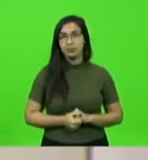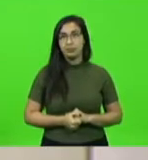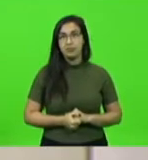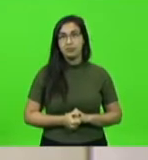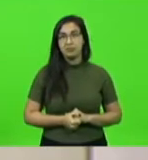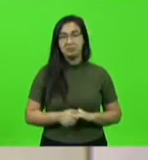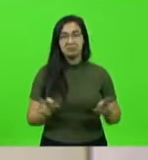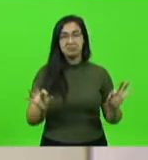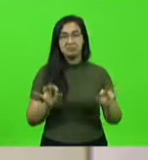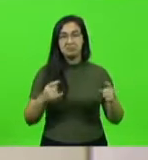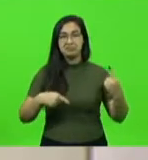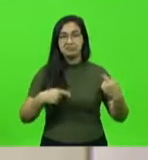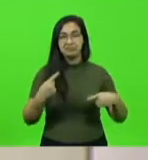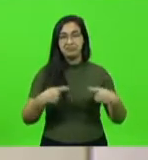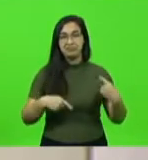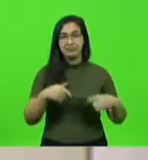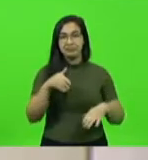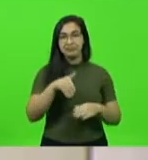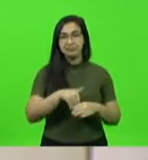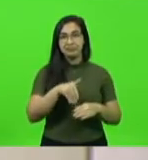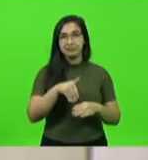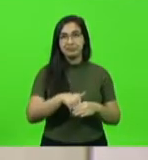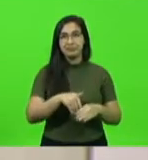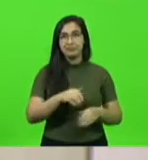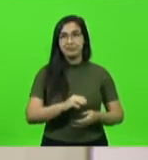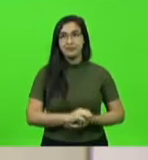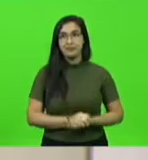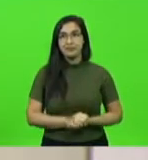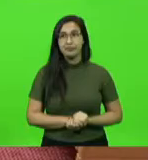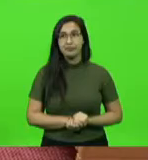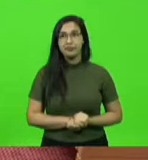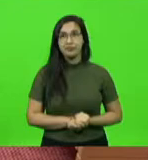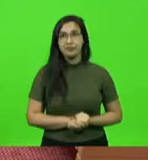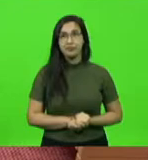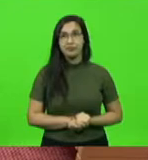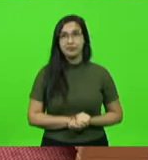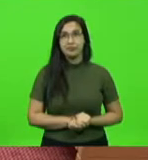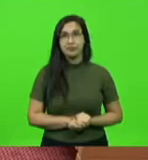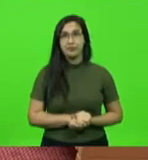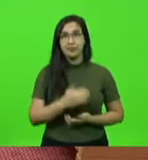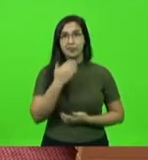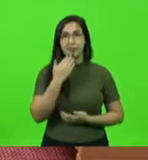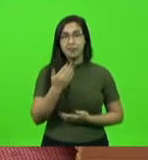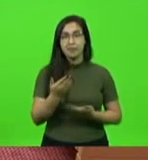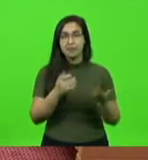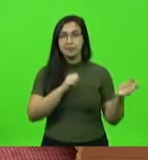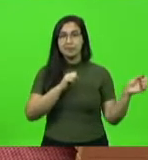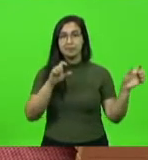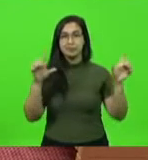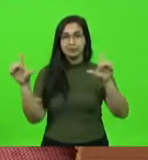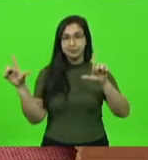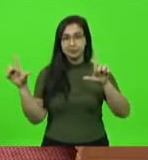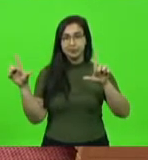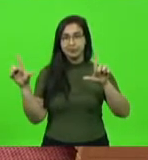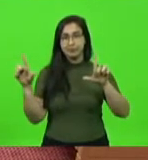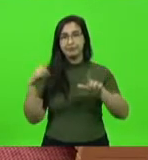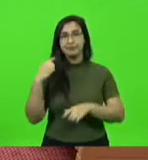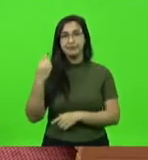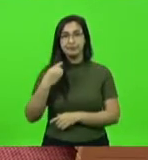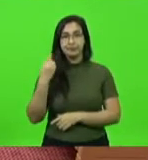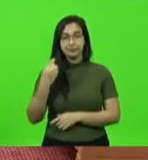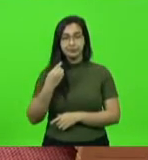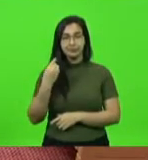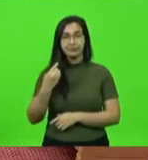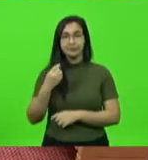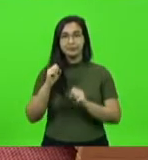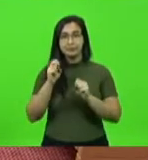Não havendo quem queira discutir, em votação. Peço à assessoria que abra o painel para que os senhores e senhoras deputados possam exercer seu